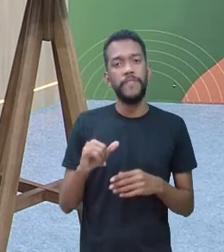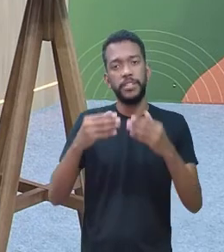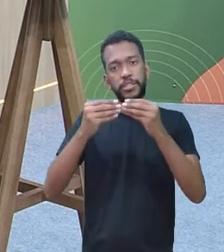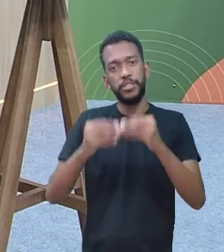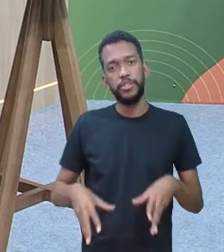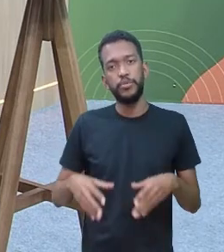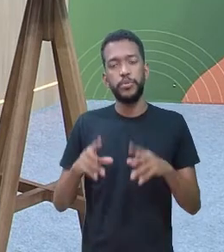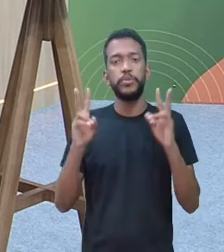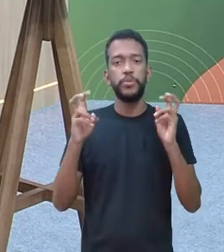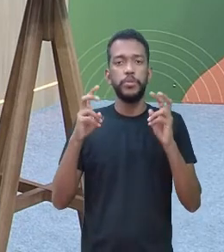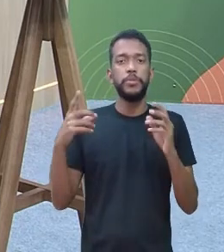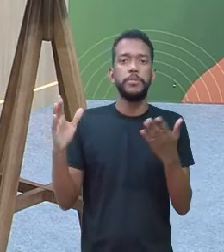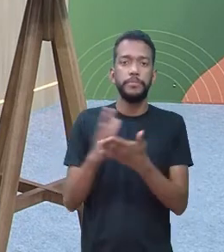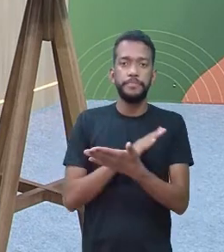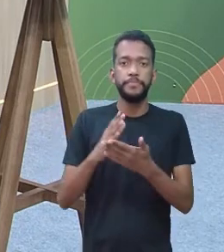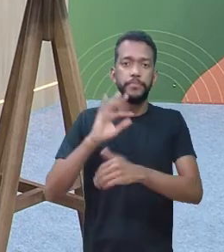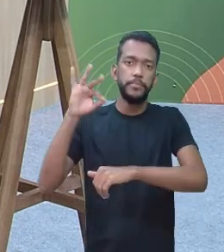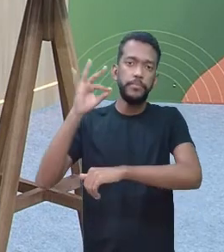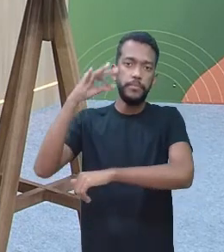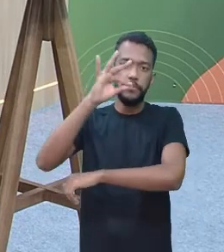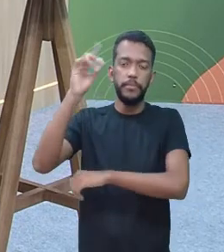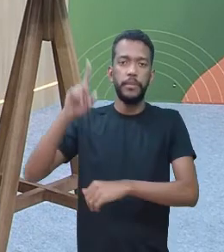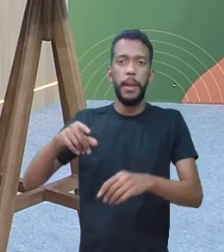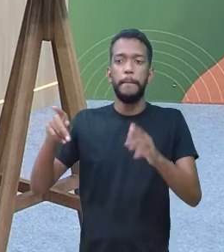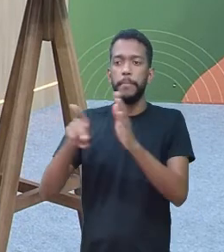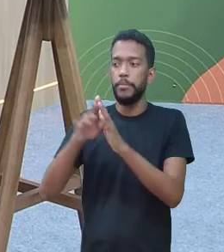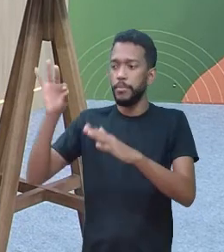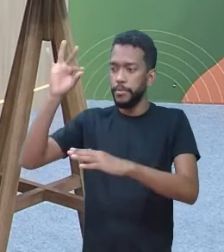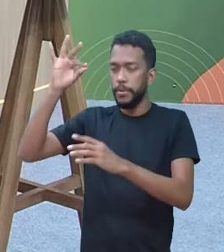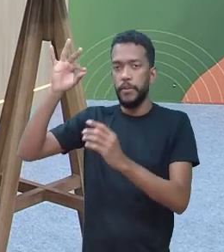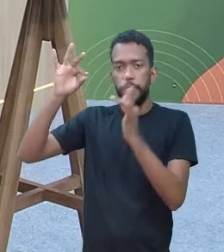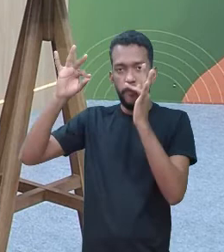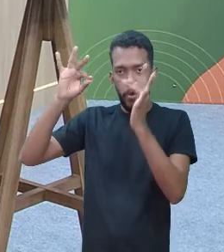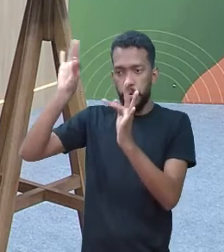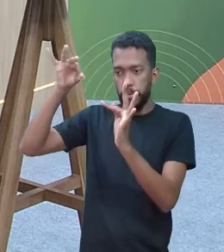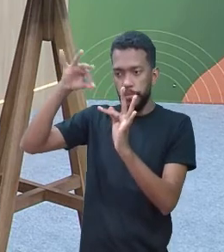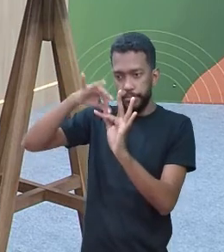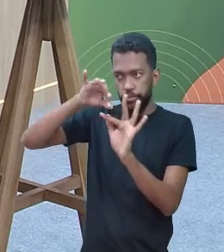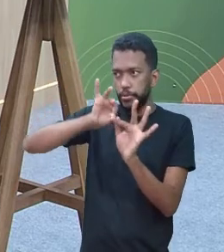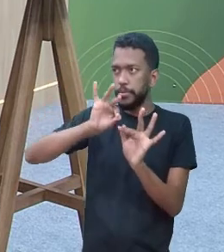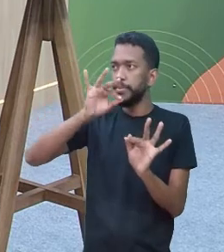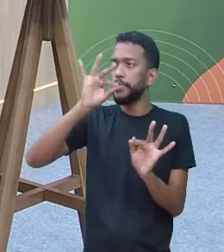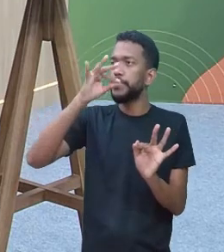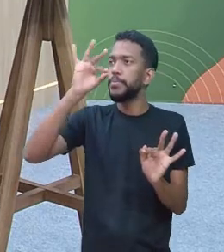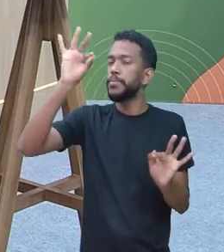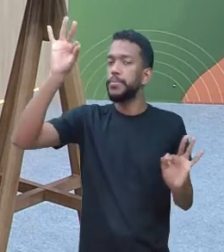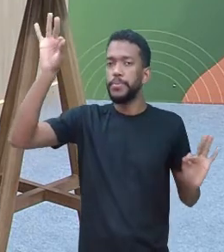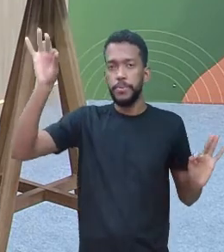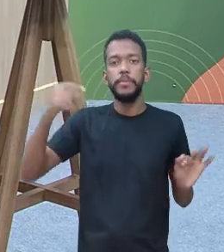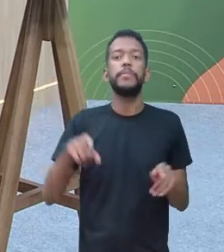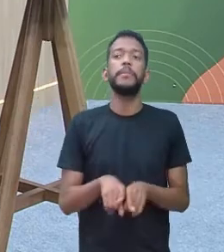questão de alguns insetos que são polinizadores. Então, uma superpopulação de sapo,